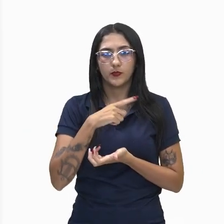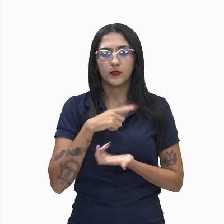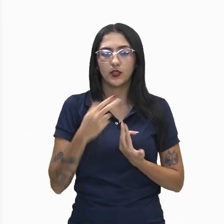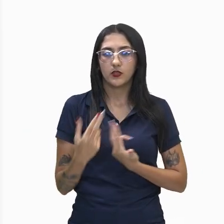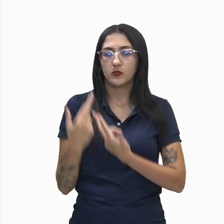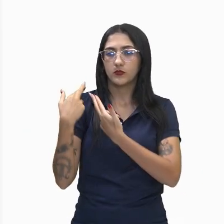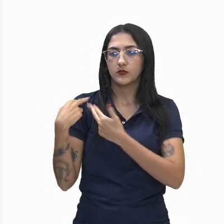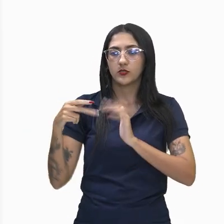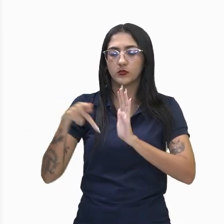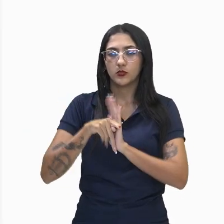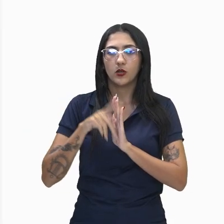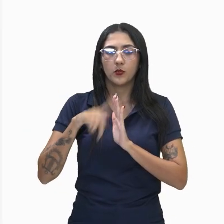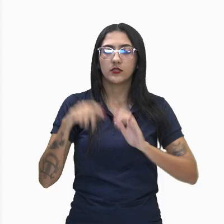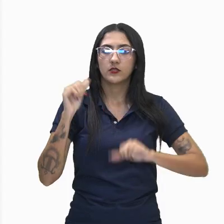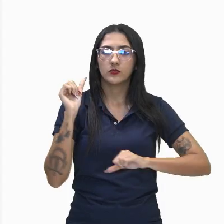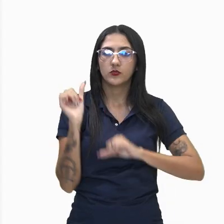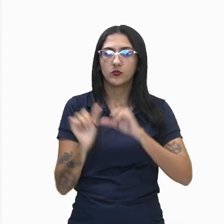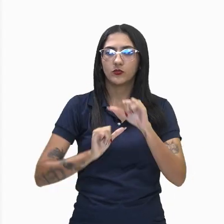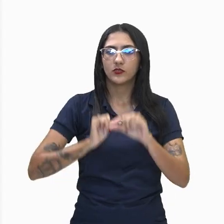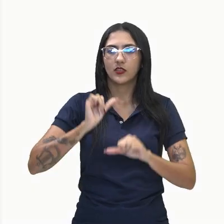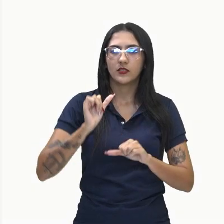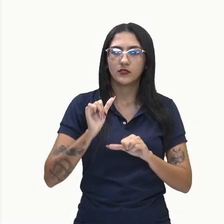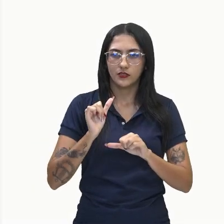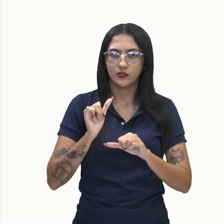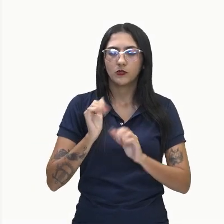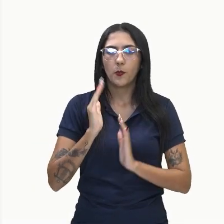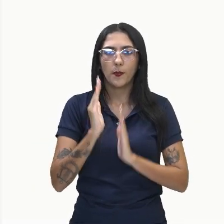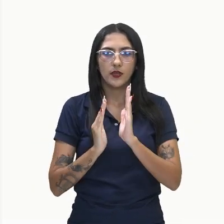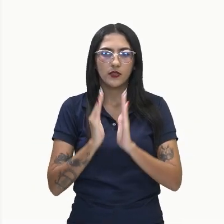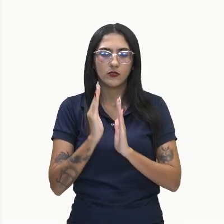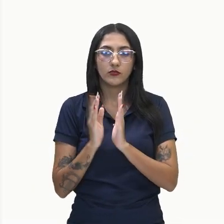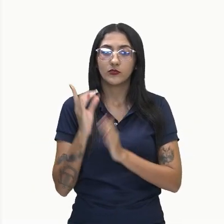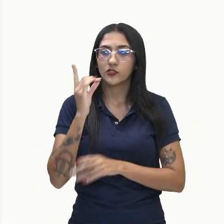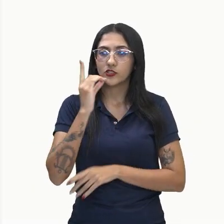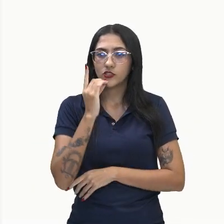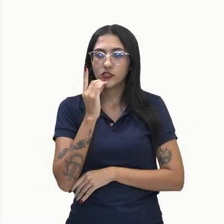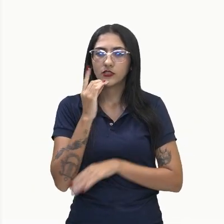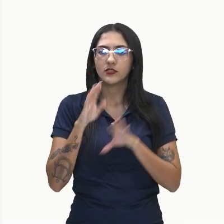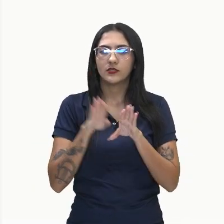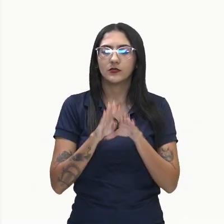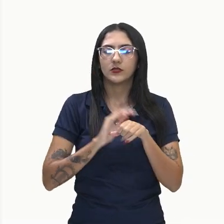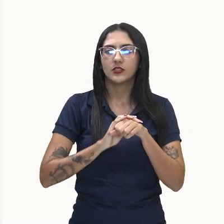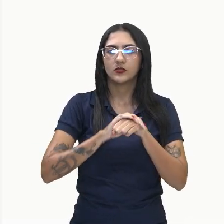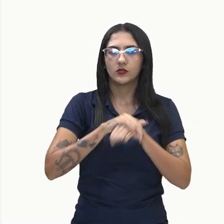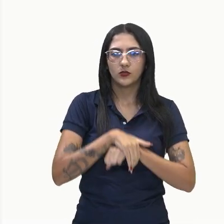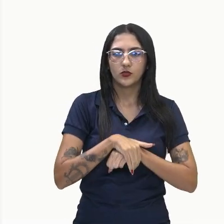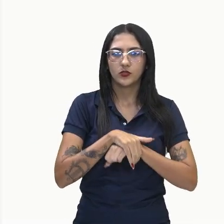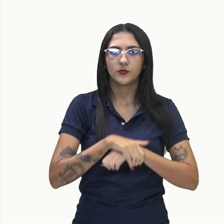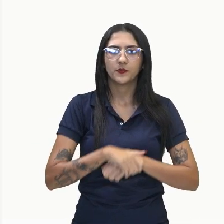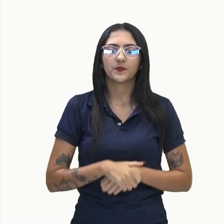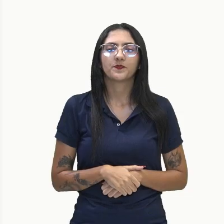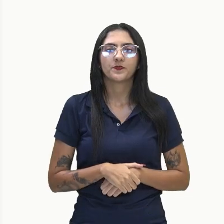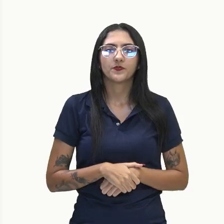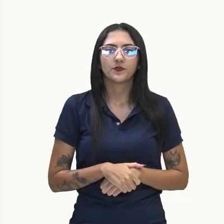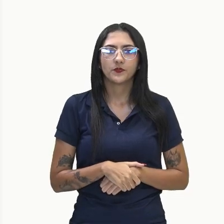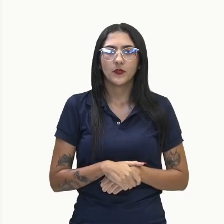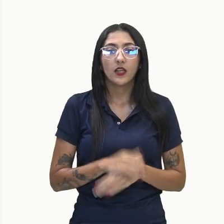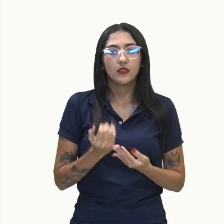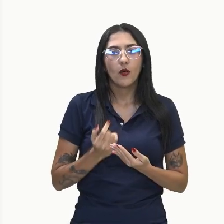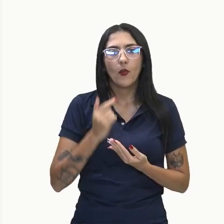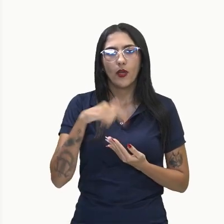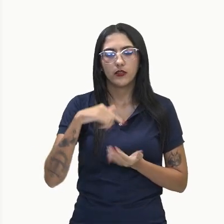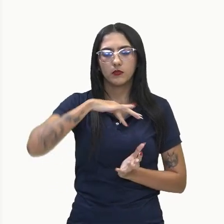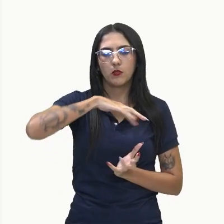pela sucessão dos dias e das noites, tá bom? Então, esse movimento de